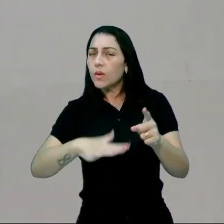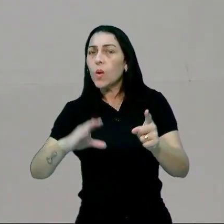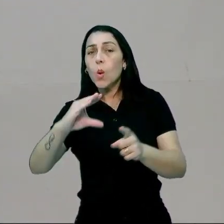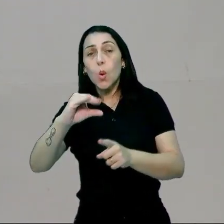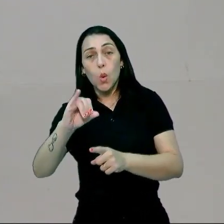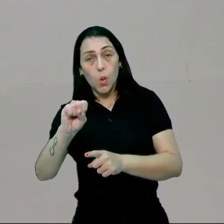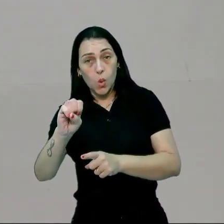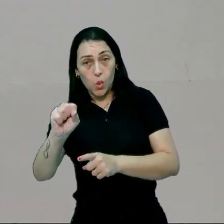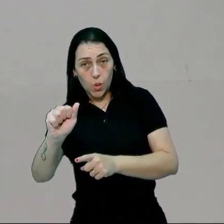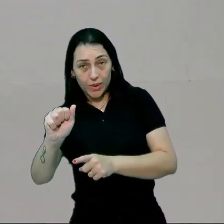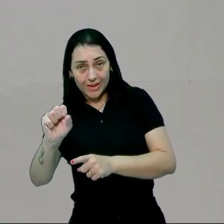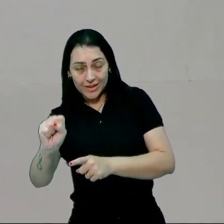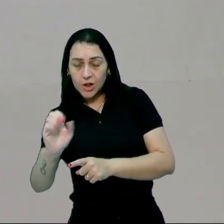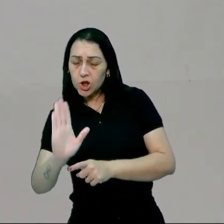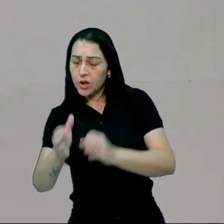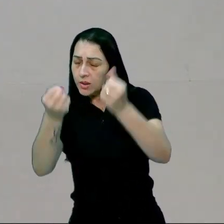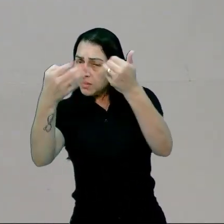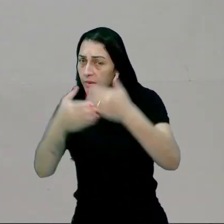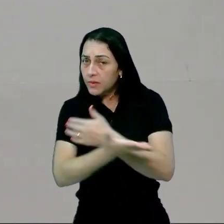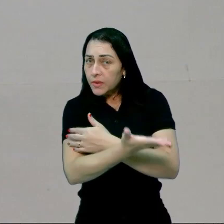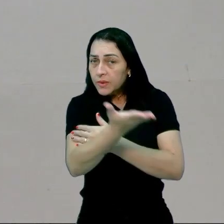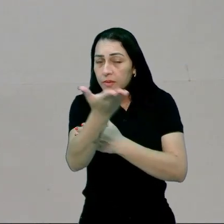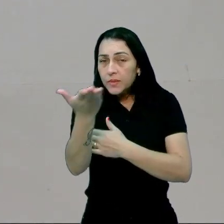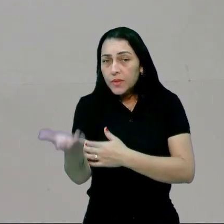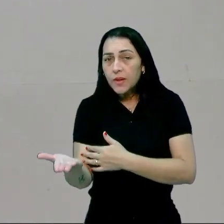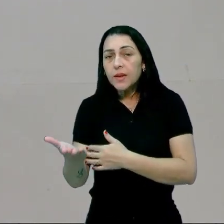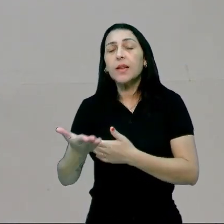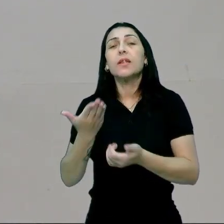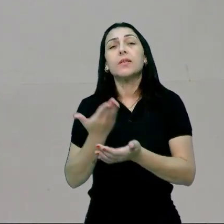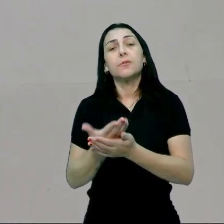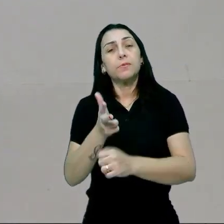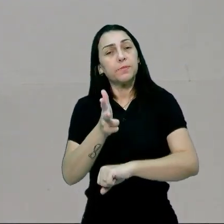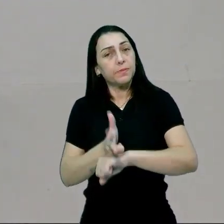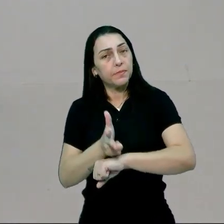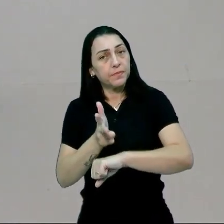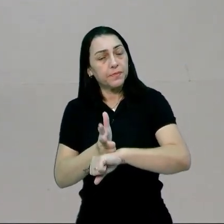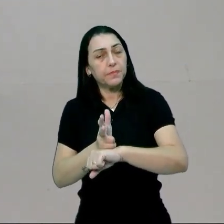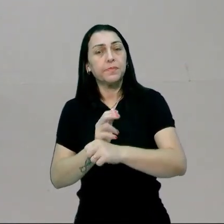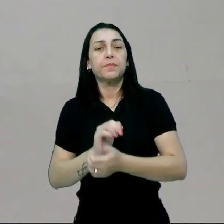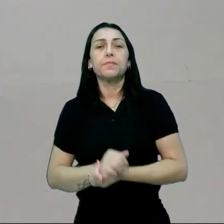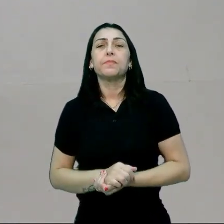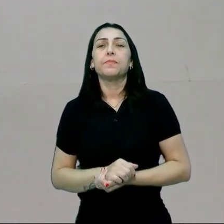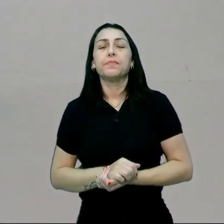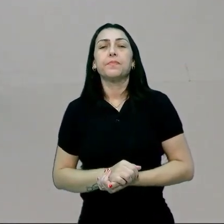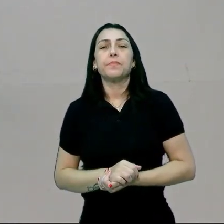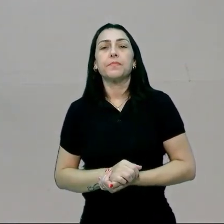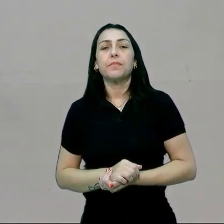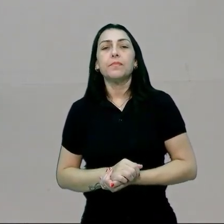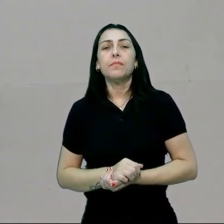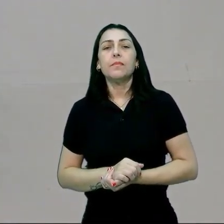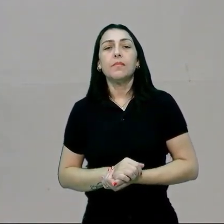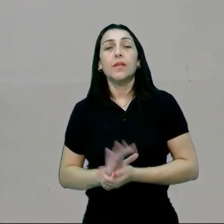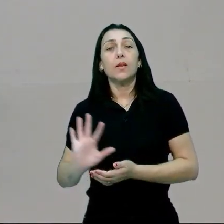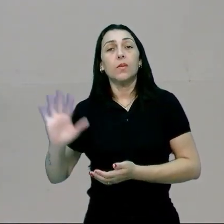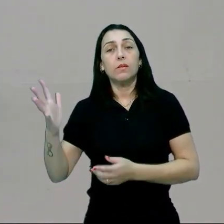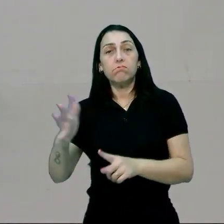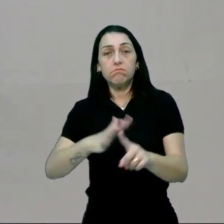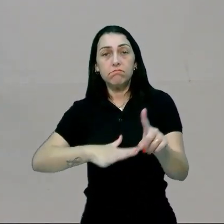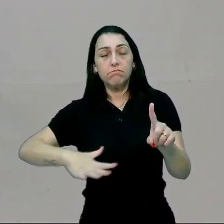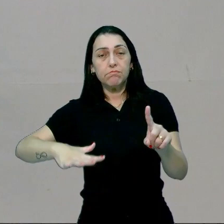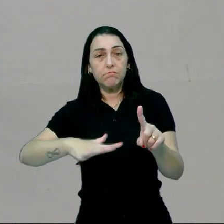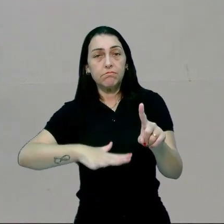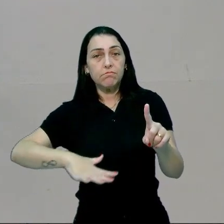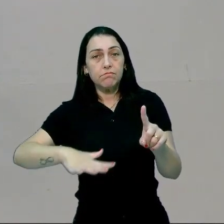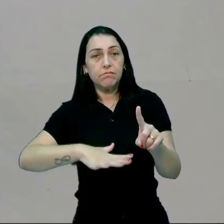coisas, conforme eu já expliquei a todos vocês ao longo dessa videoaula. Ou seja, esse fenômeno